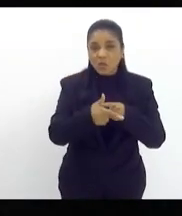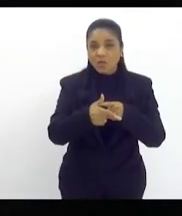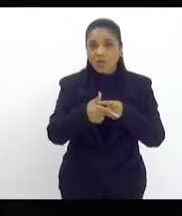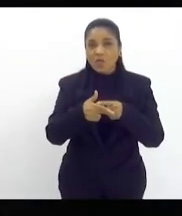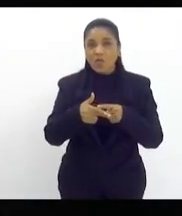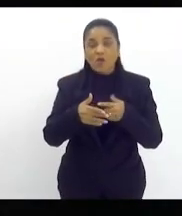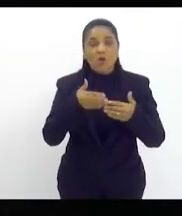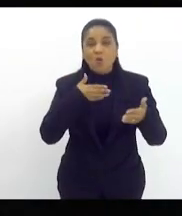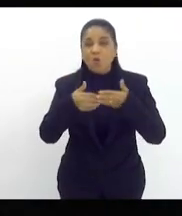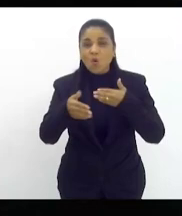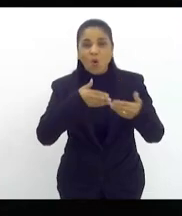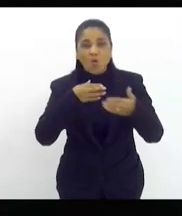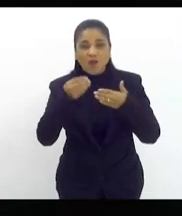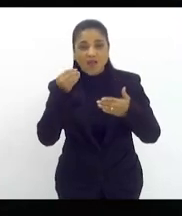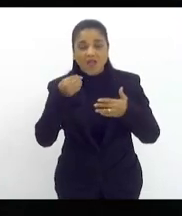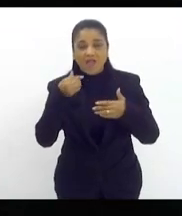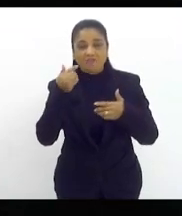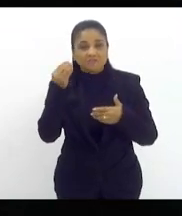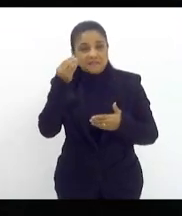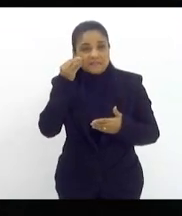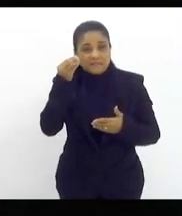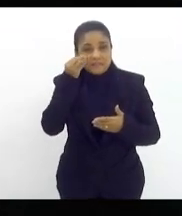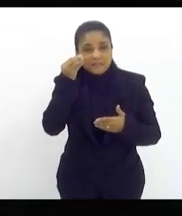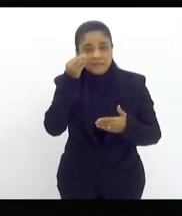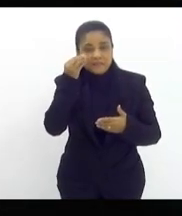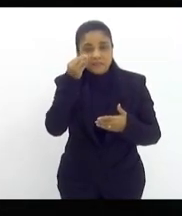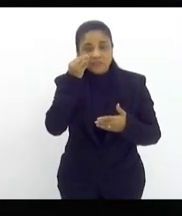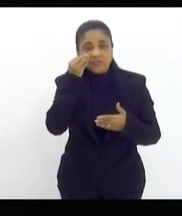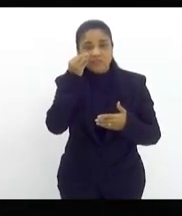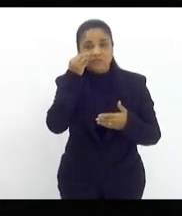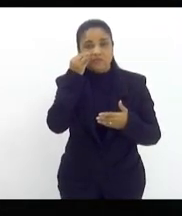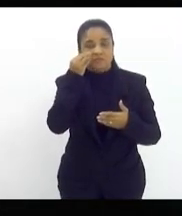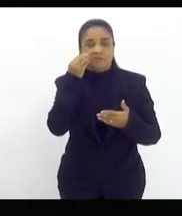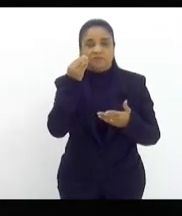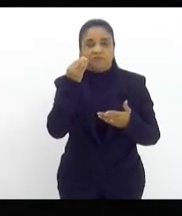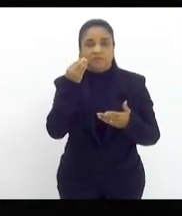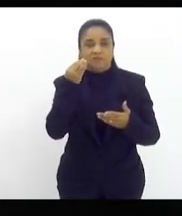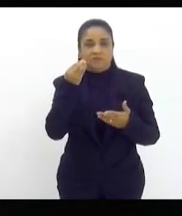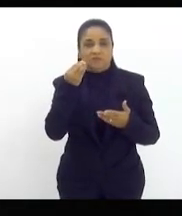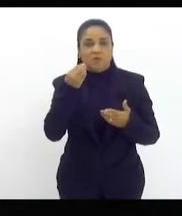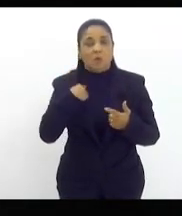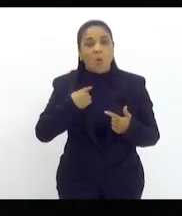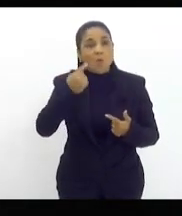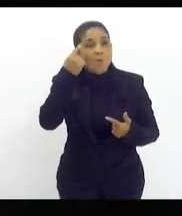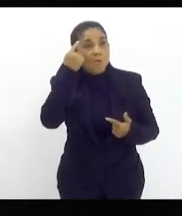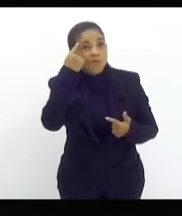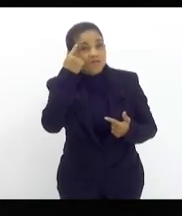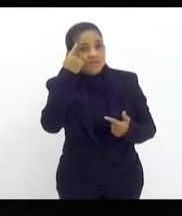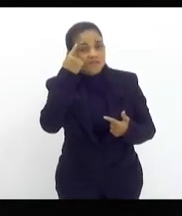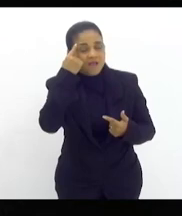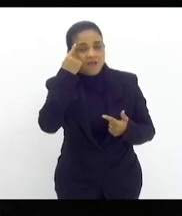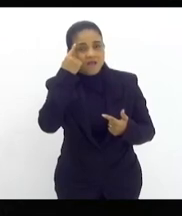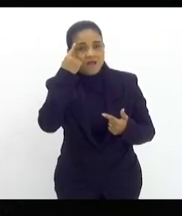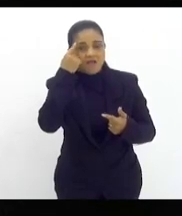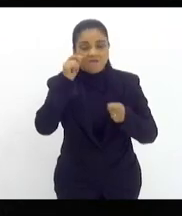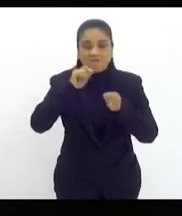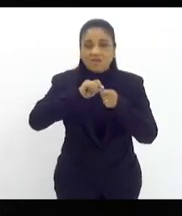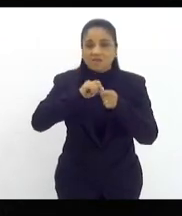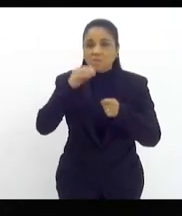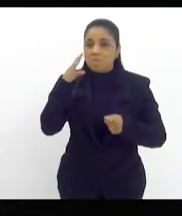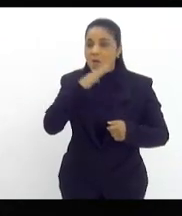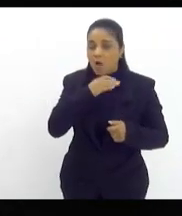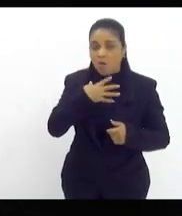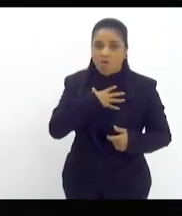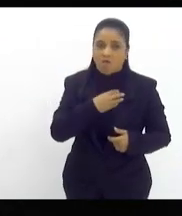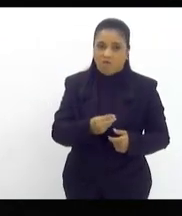iniciativa que possa ir ou pensar em fazer mal a um dos nossos